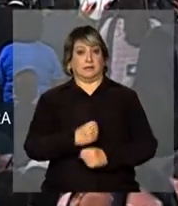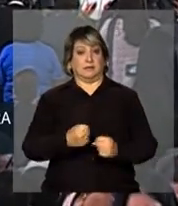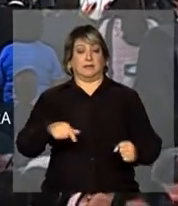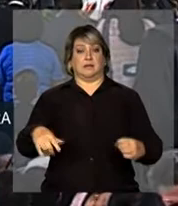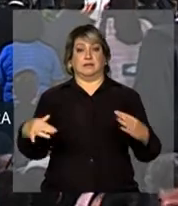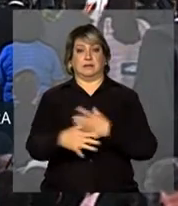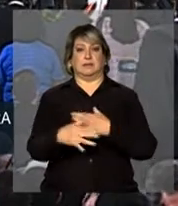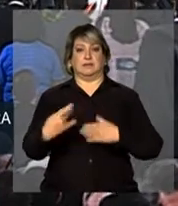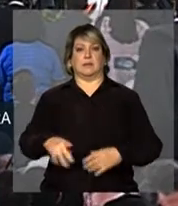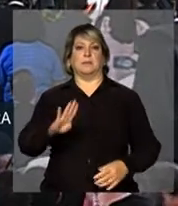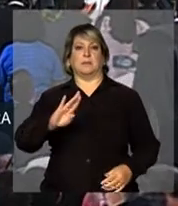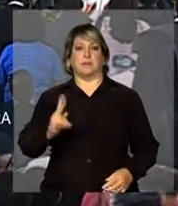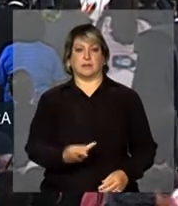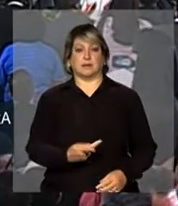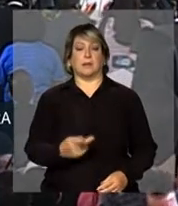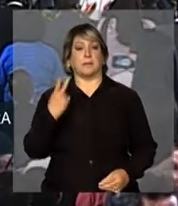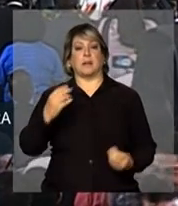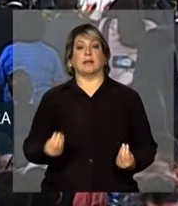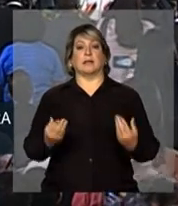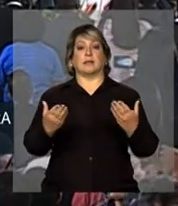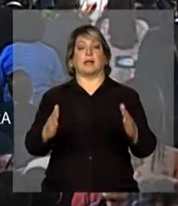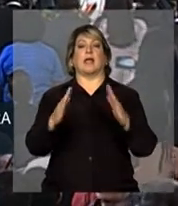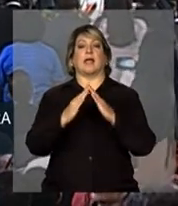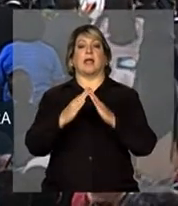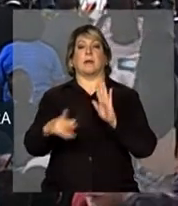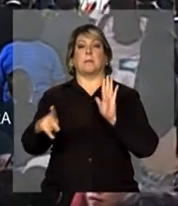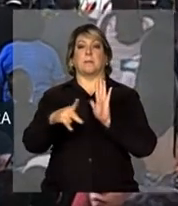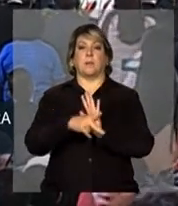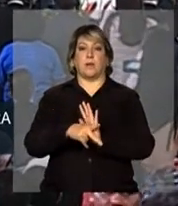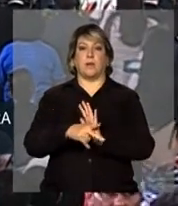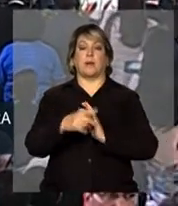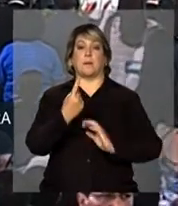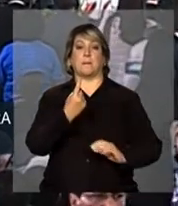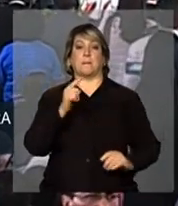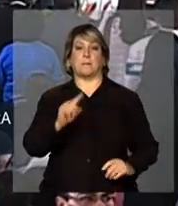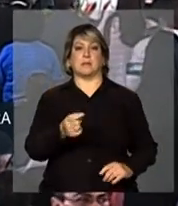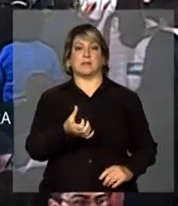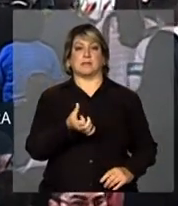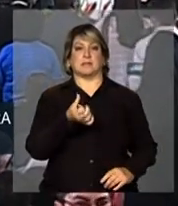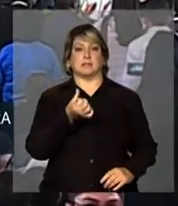Belo Horizonte, para entregar a casa própria para